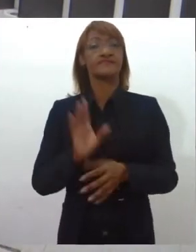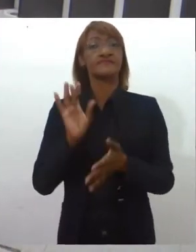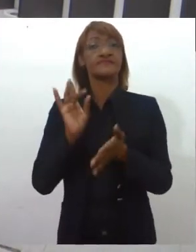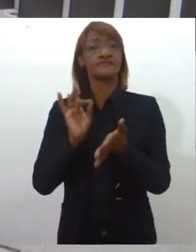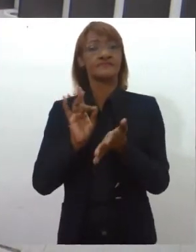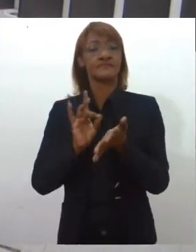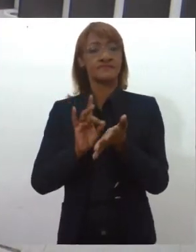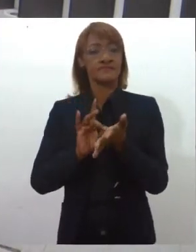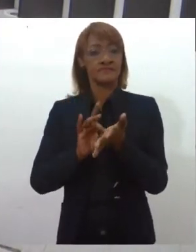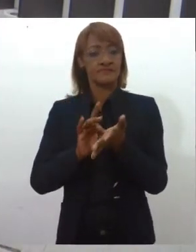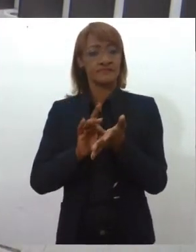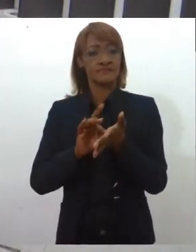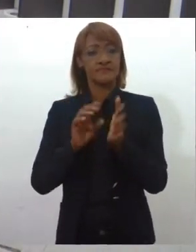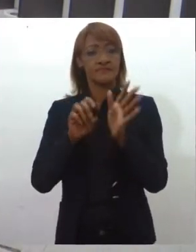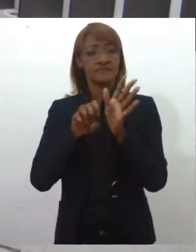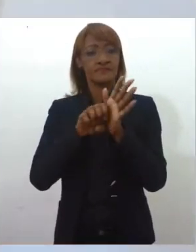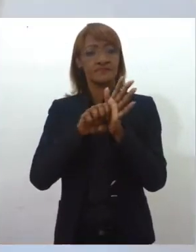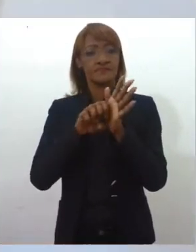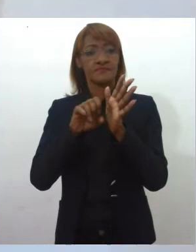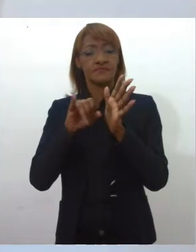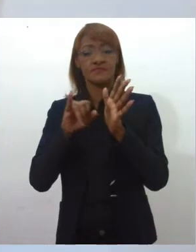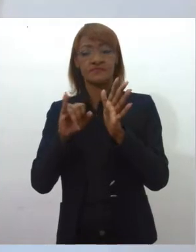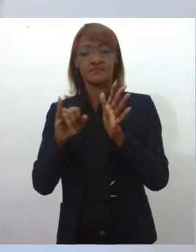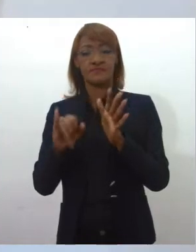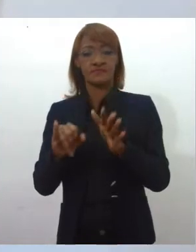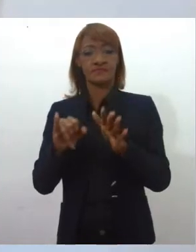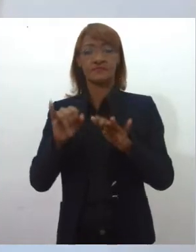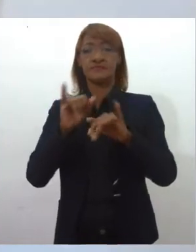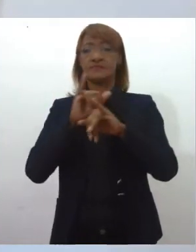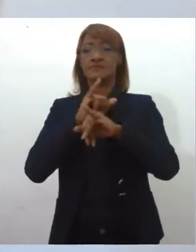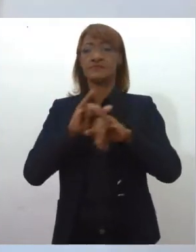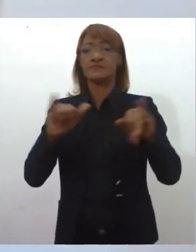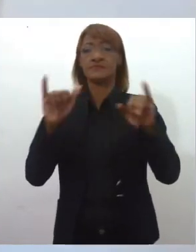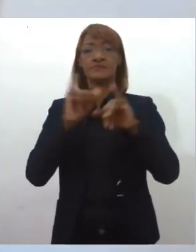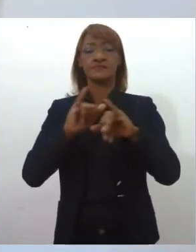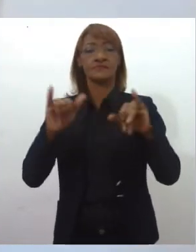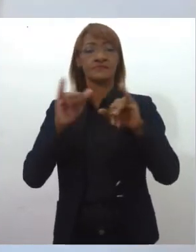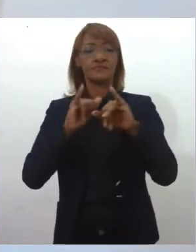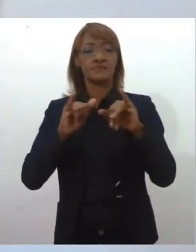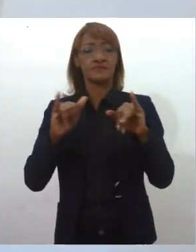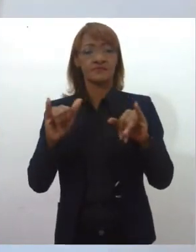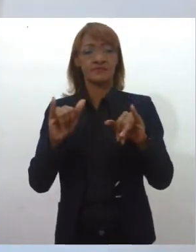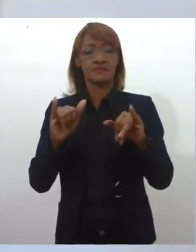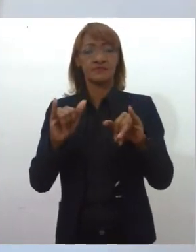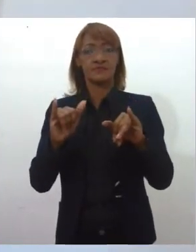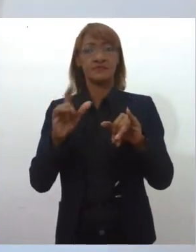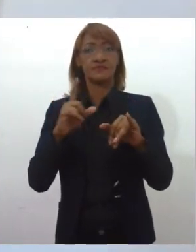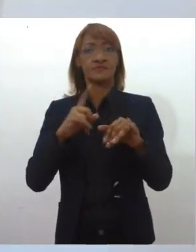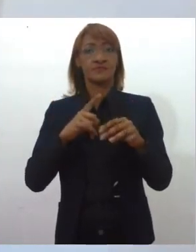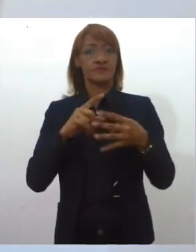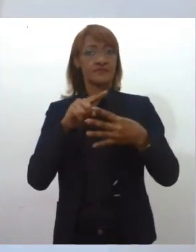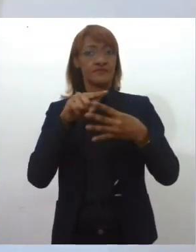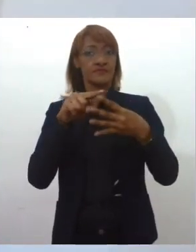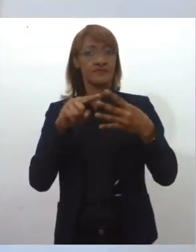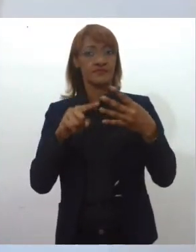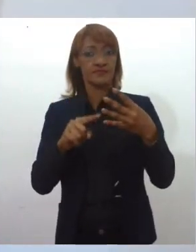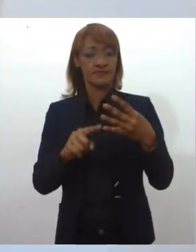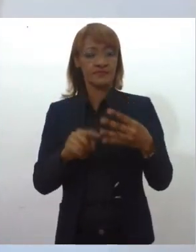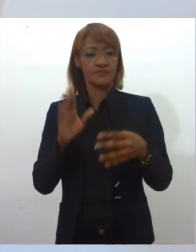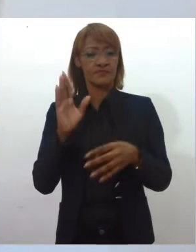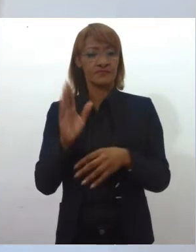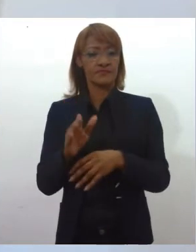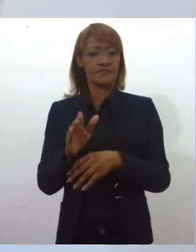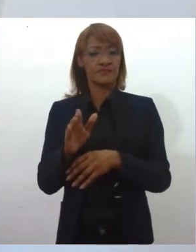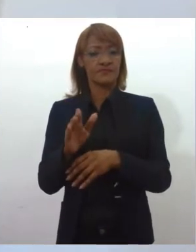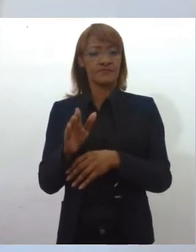um edital voltado para a área de divulgação científica, né? Nós temos 4 bolsas disponíveis nesse edital,